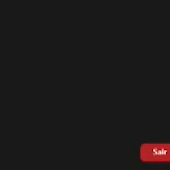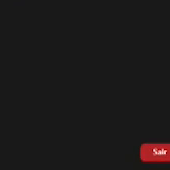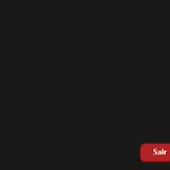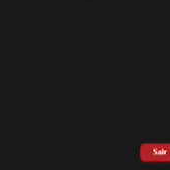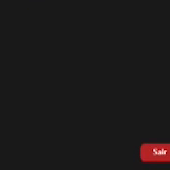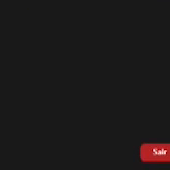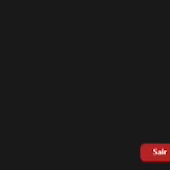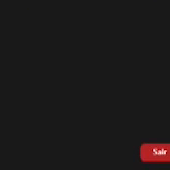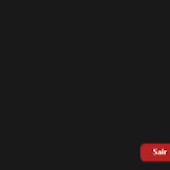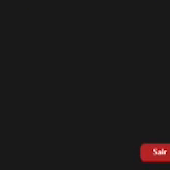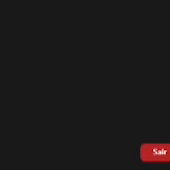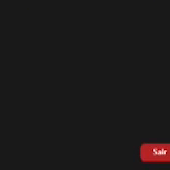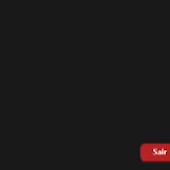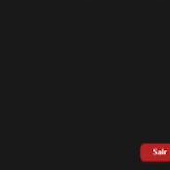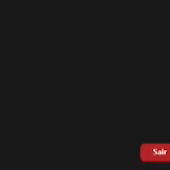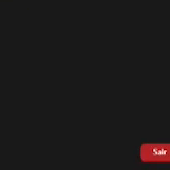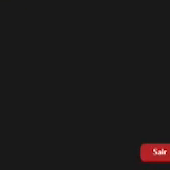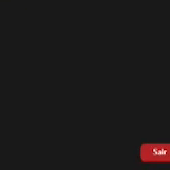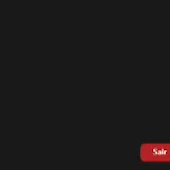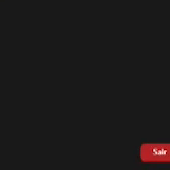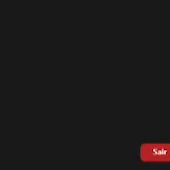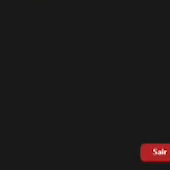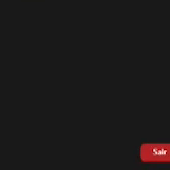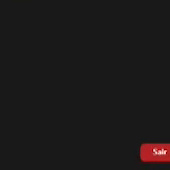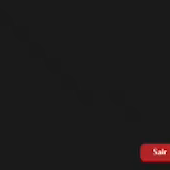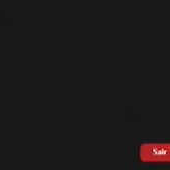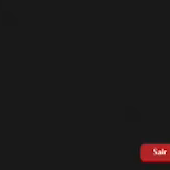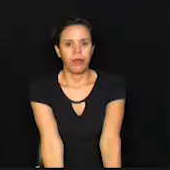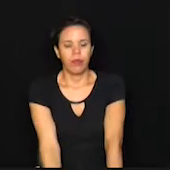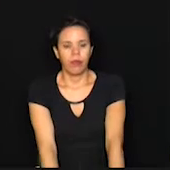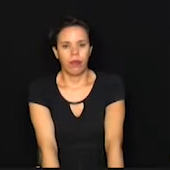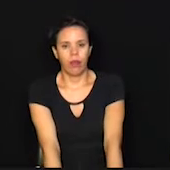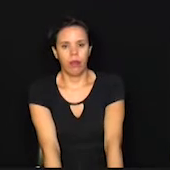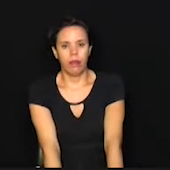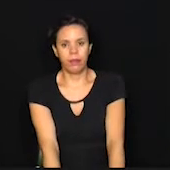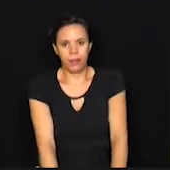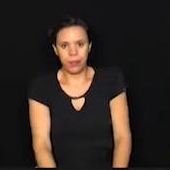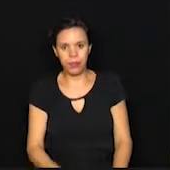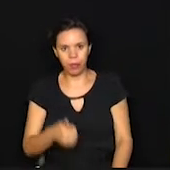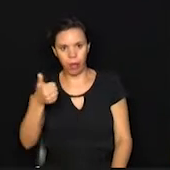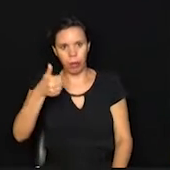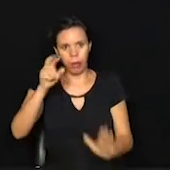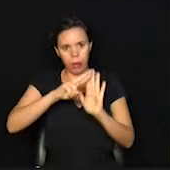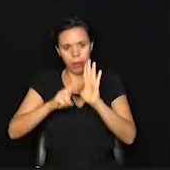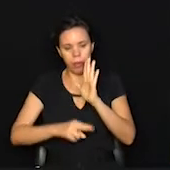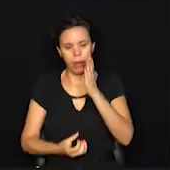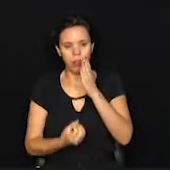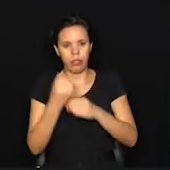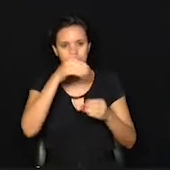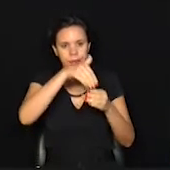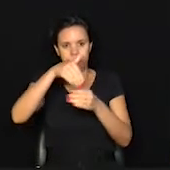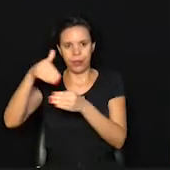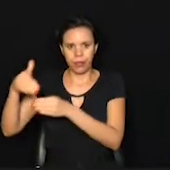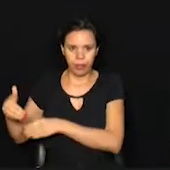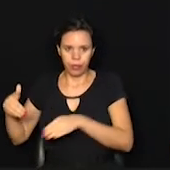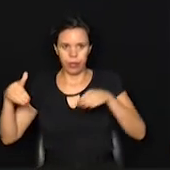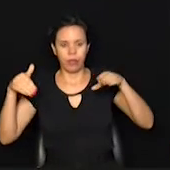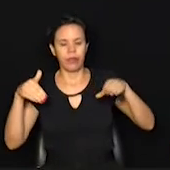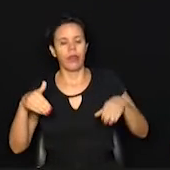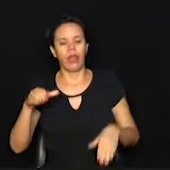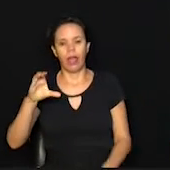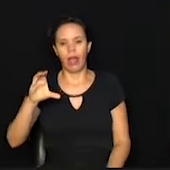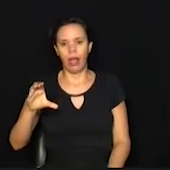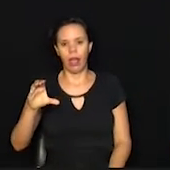suspende as eleições de 65 uma das primeiras medidas isso aconteceu a eleição do Castelo Branco aconteceu no dia